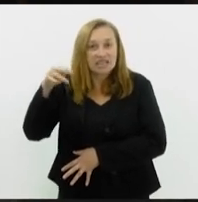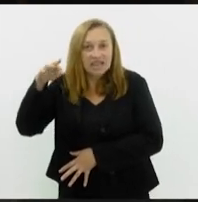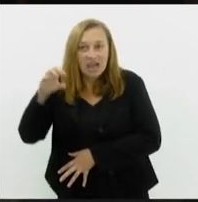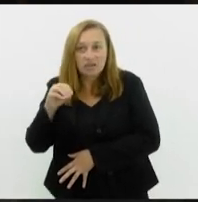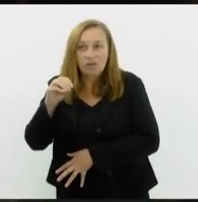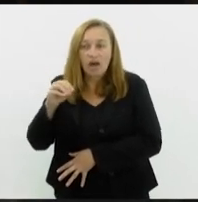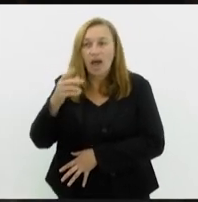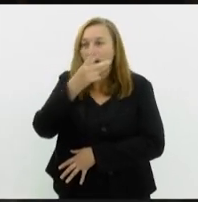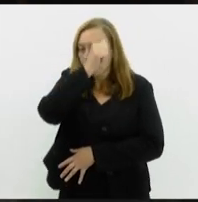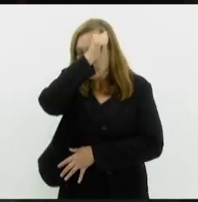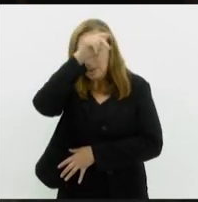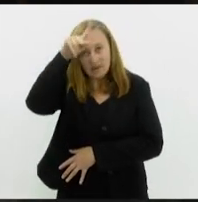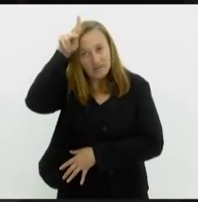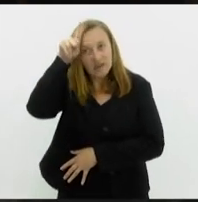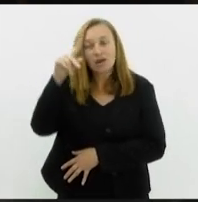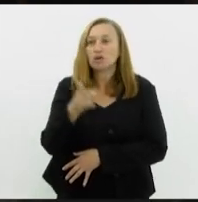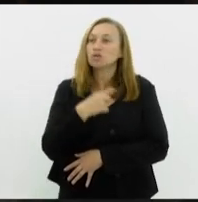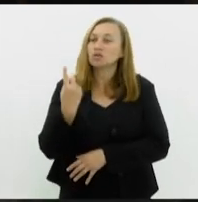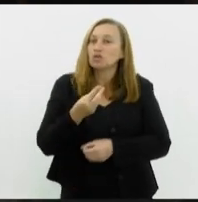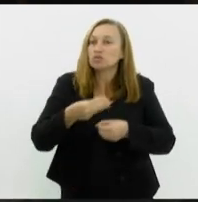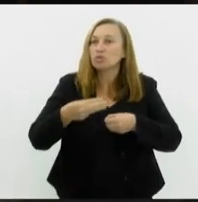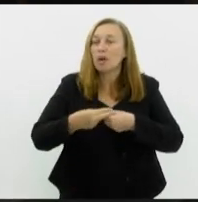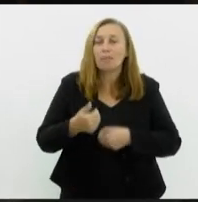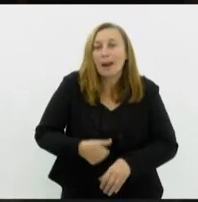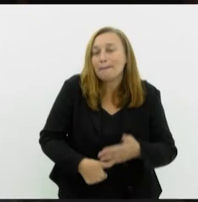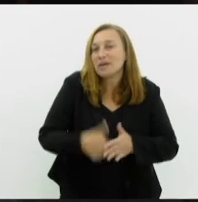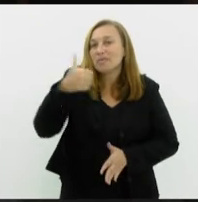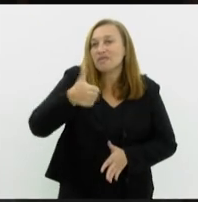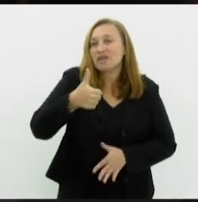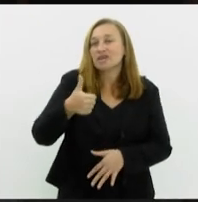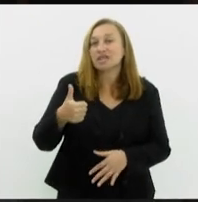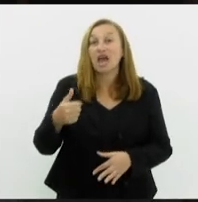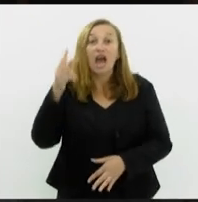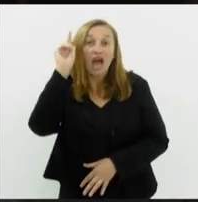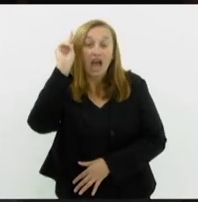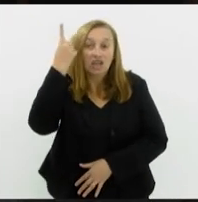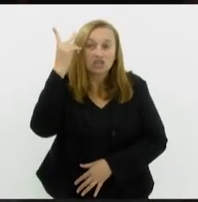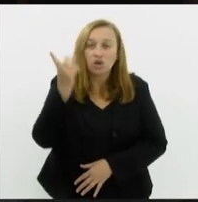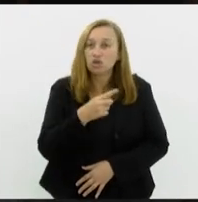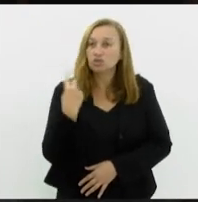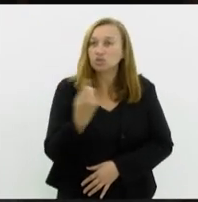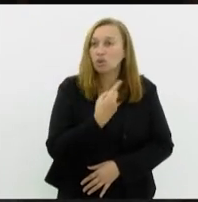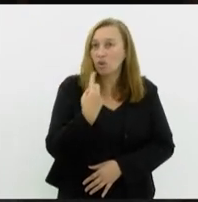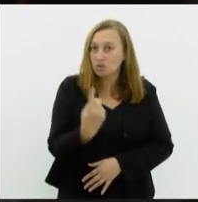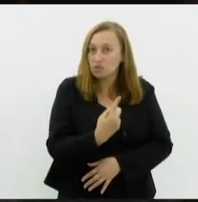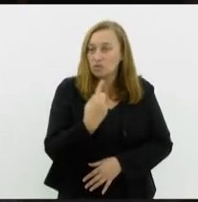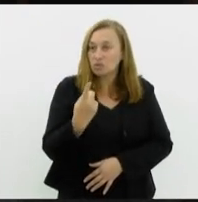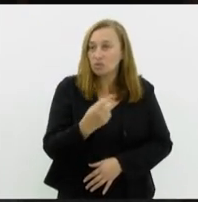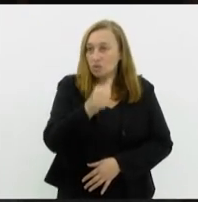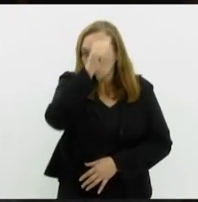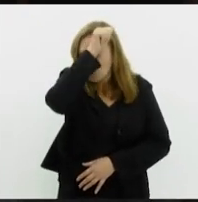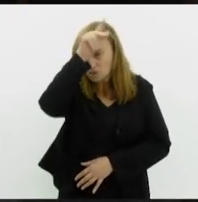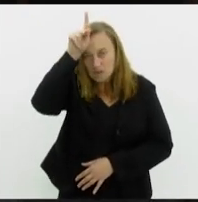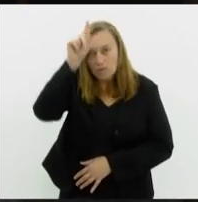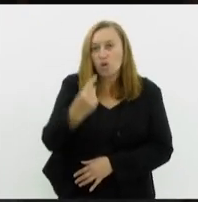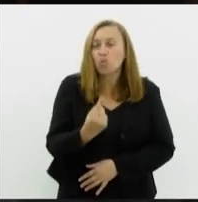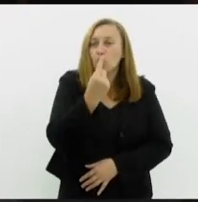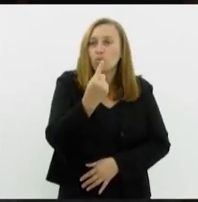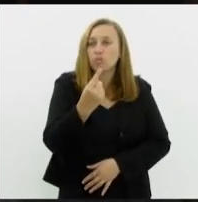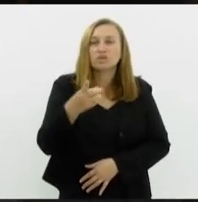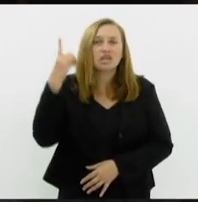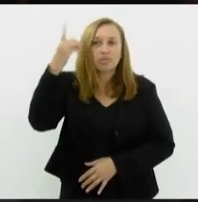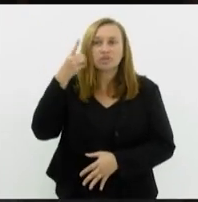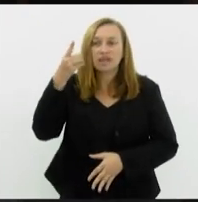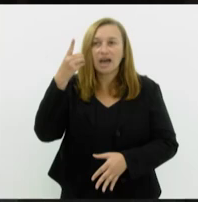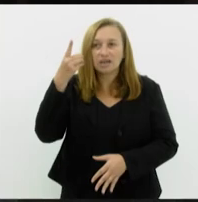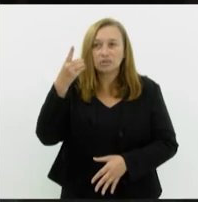primeira vez na história do nosso município, nós temos acesso a um deputado que anda nas ruas.